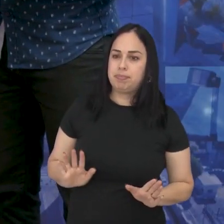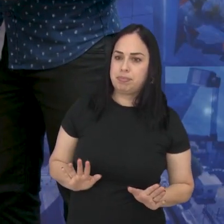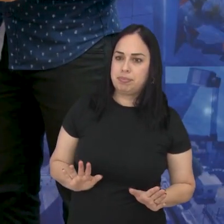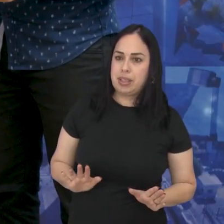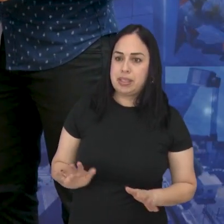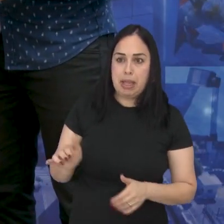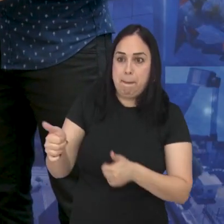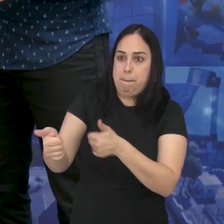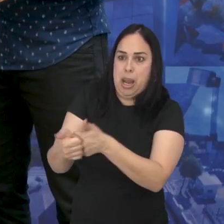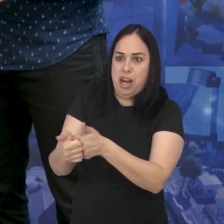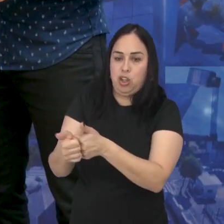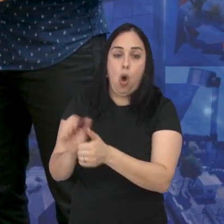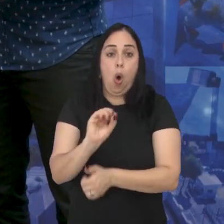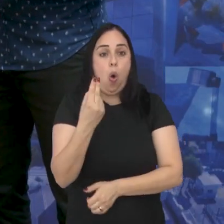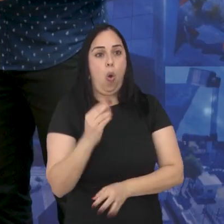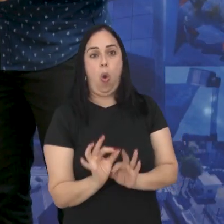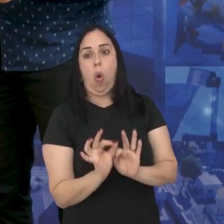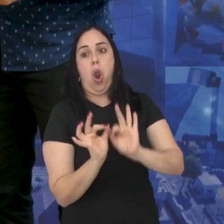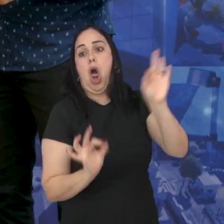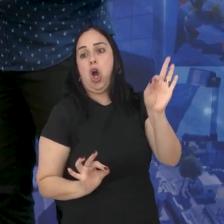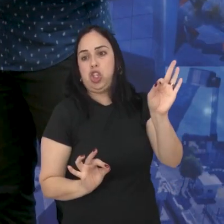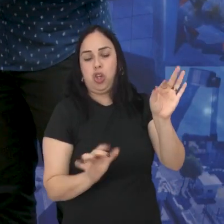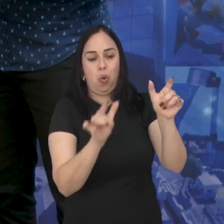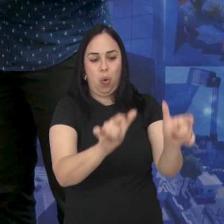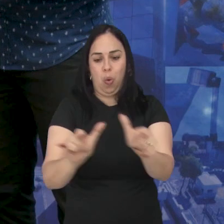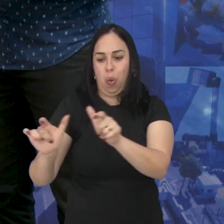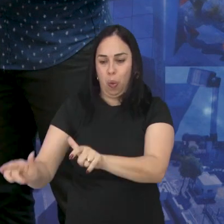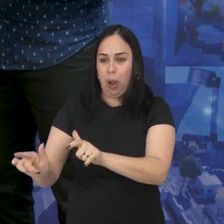Não importa se isso está perto ou se está